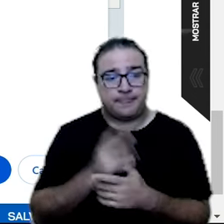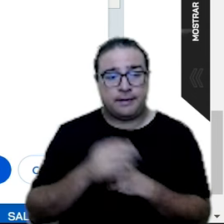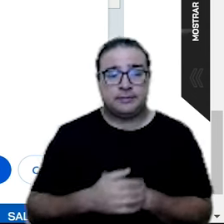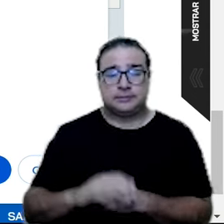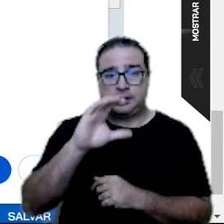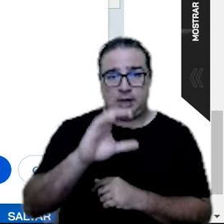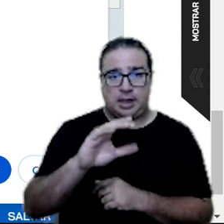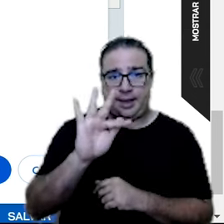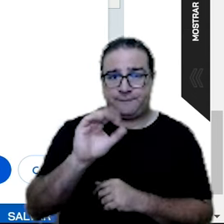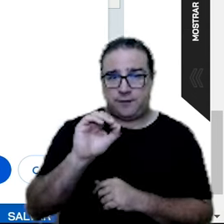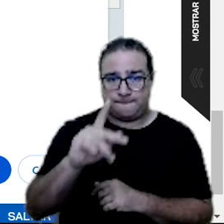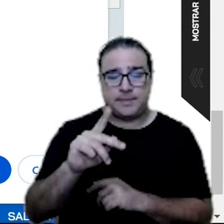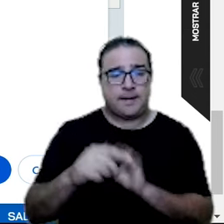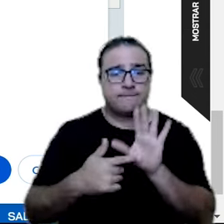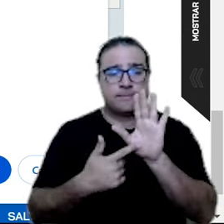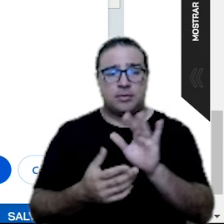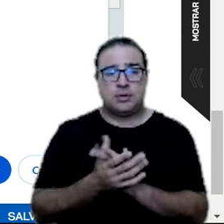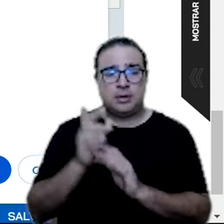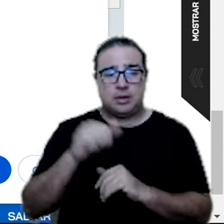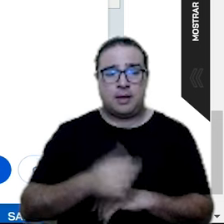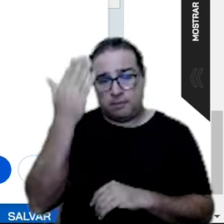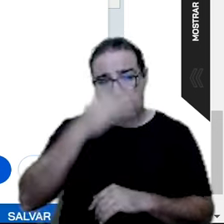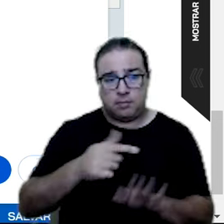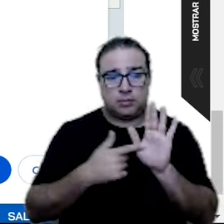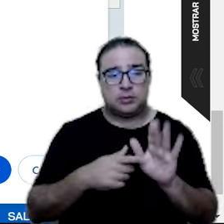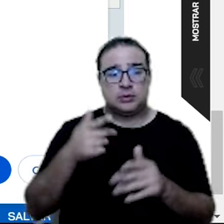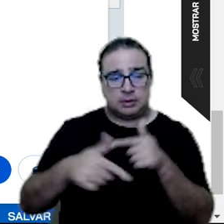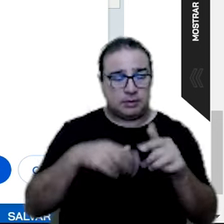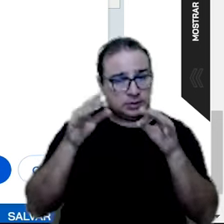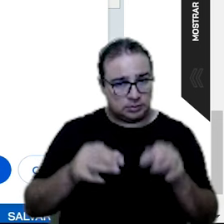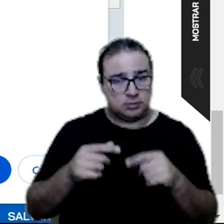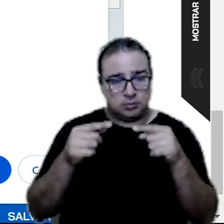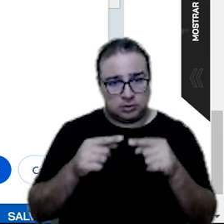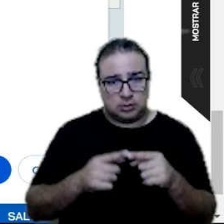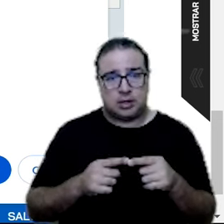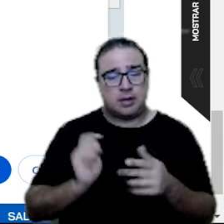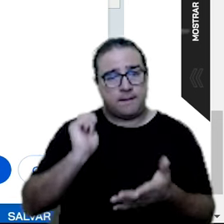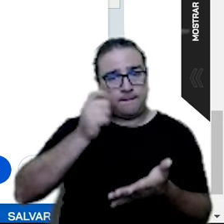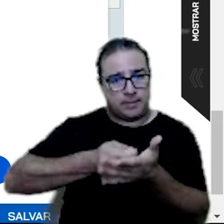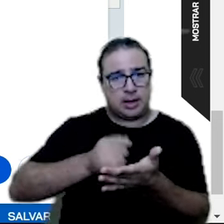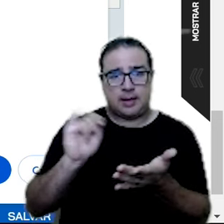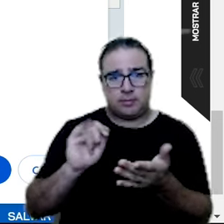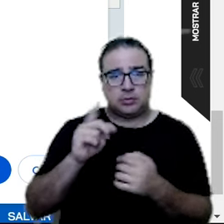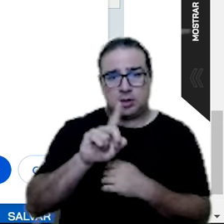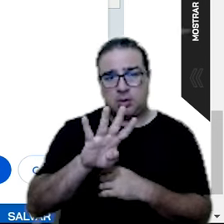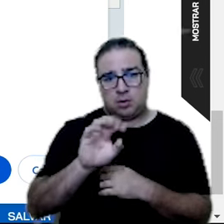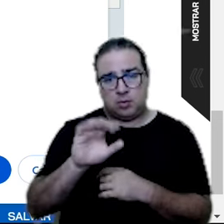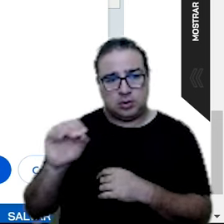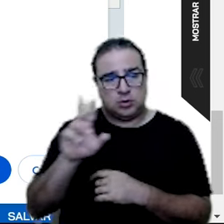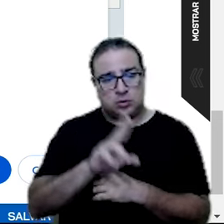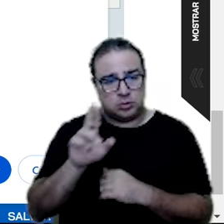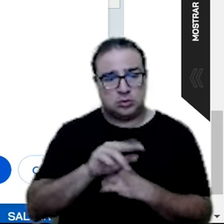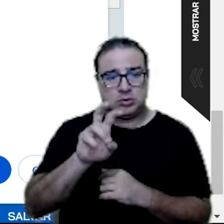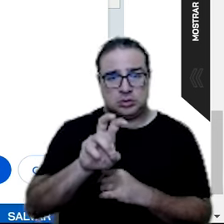a cfop que ele tá trazendo a situação mas é uma evidência de que funciona a situação não tributada é a 400